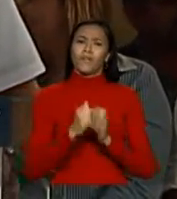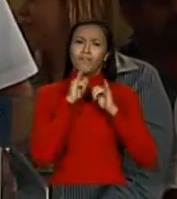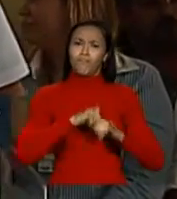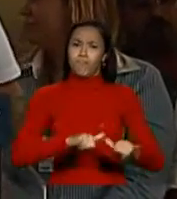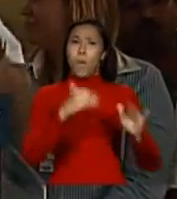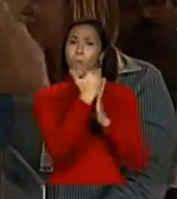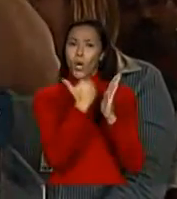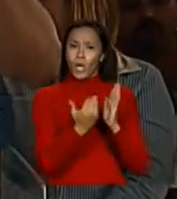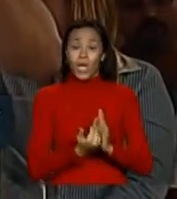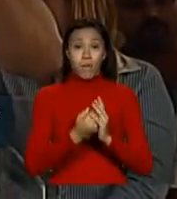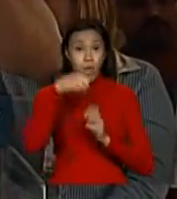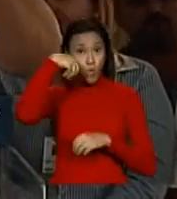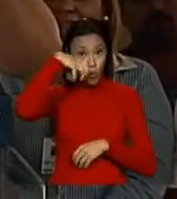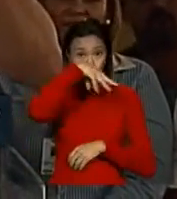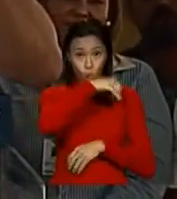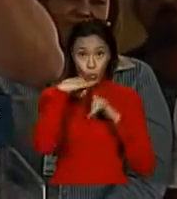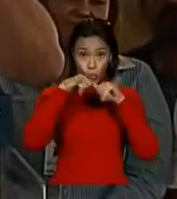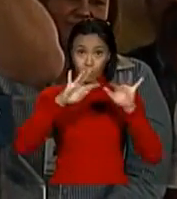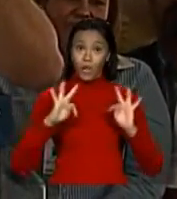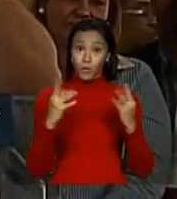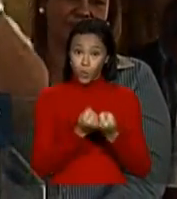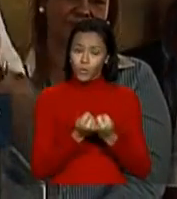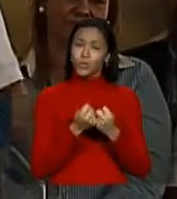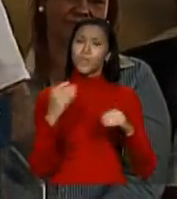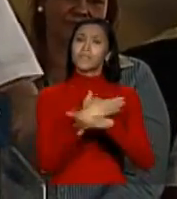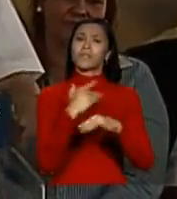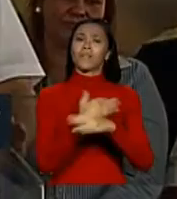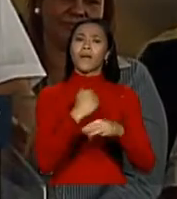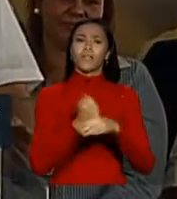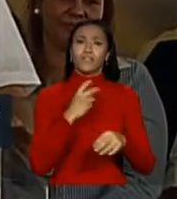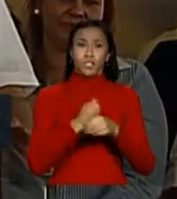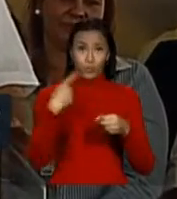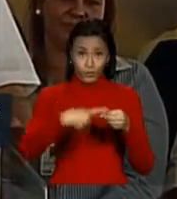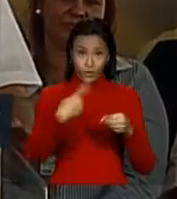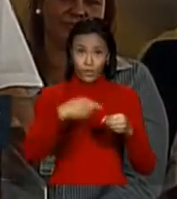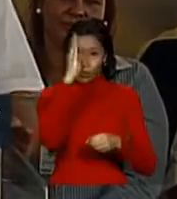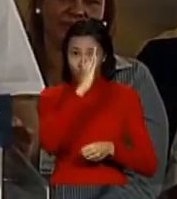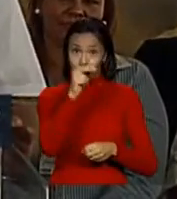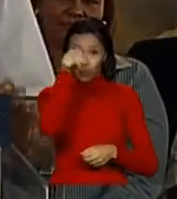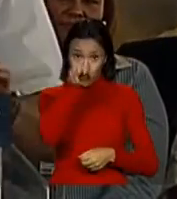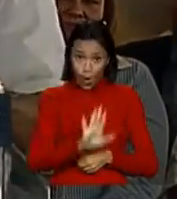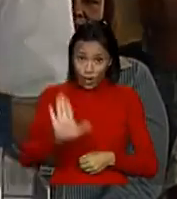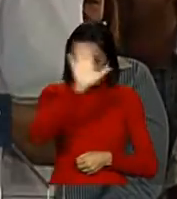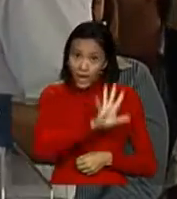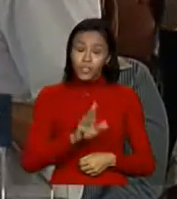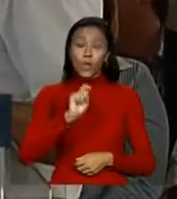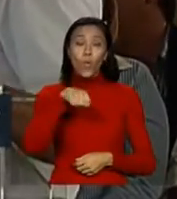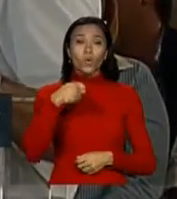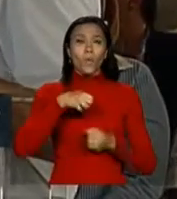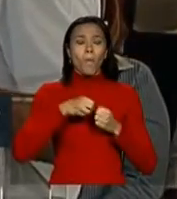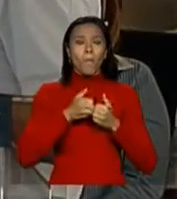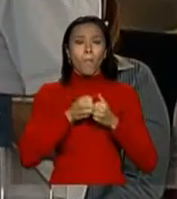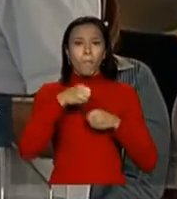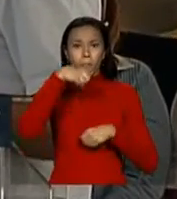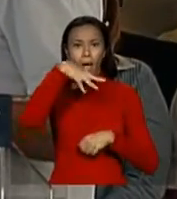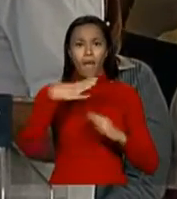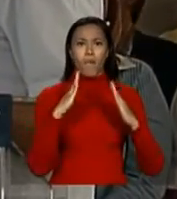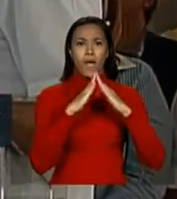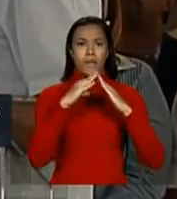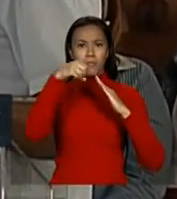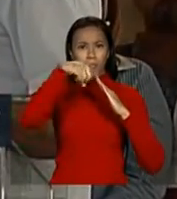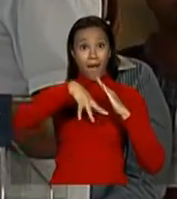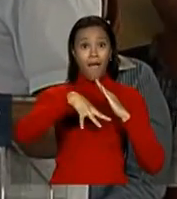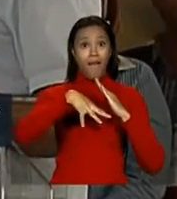Para Todos numa cidade do interior do Nordeste e quando iluminou a casa da